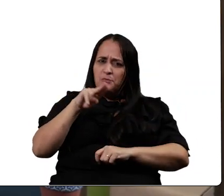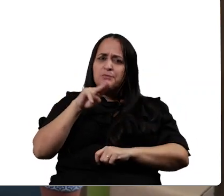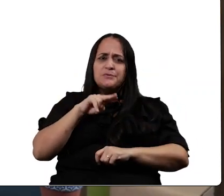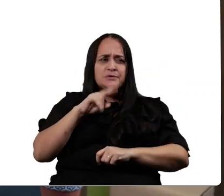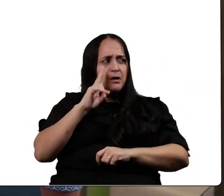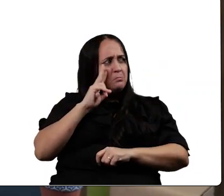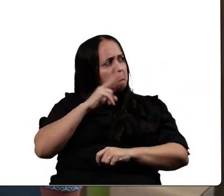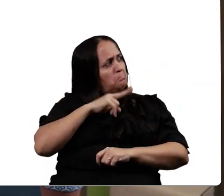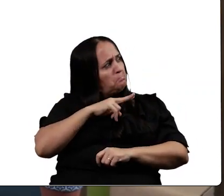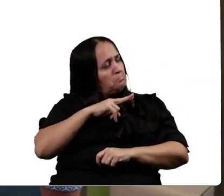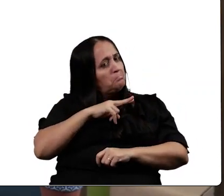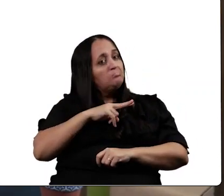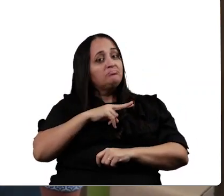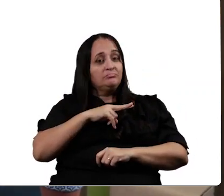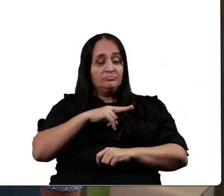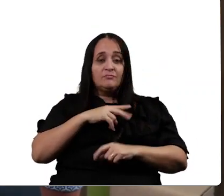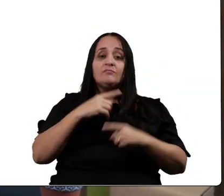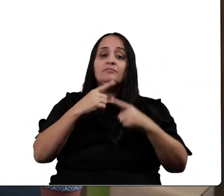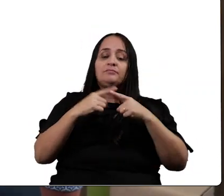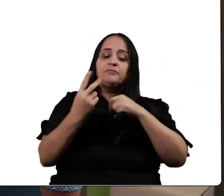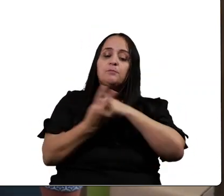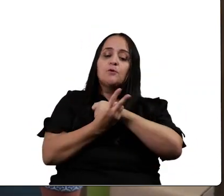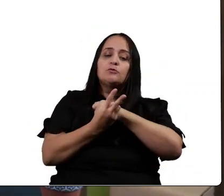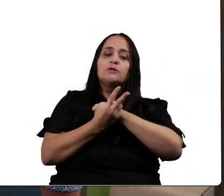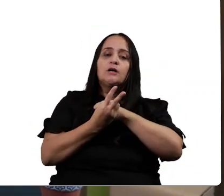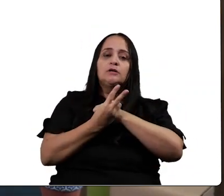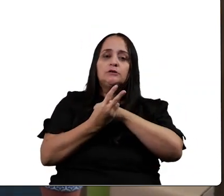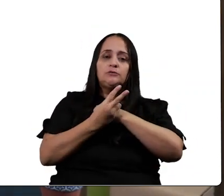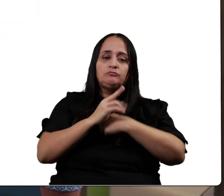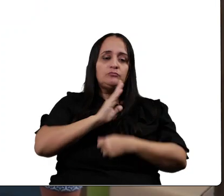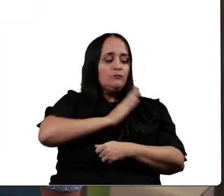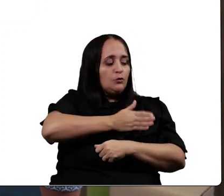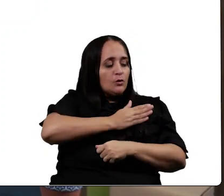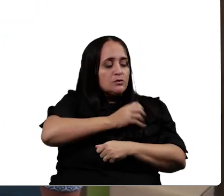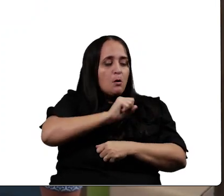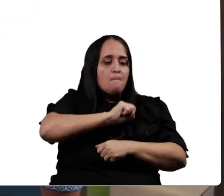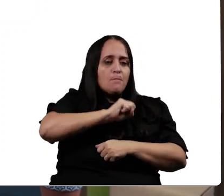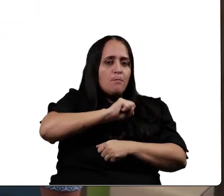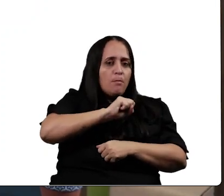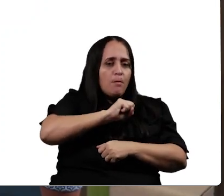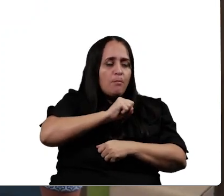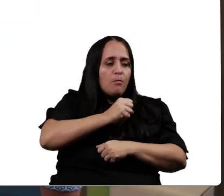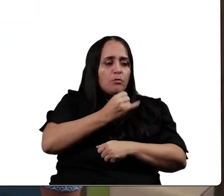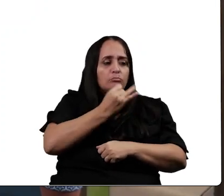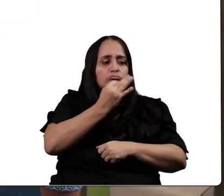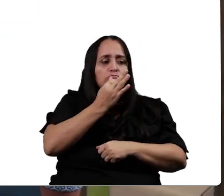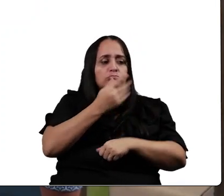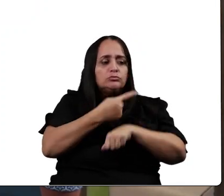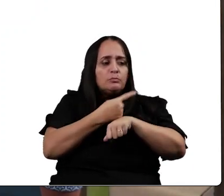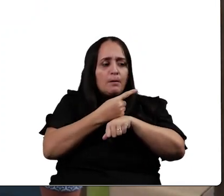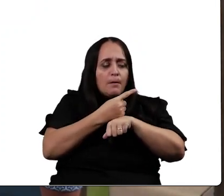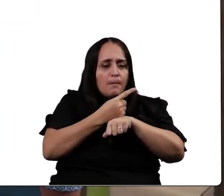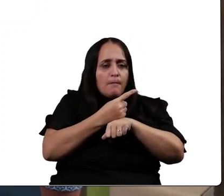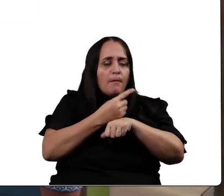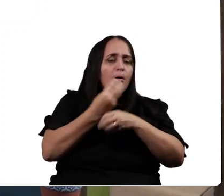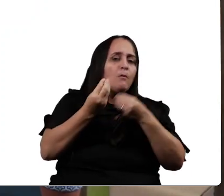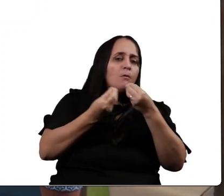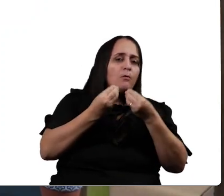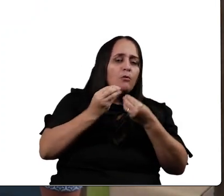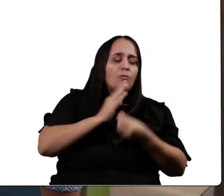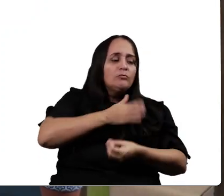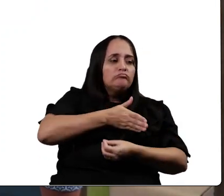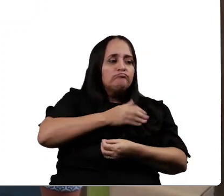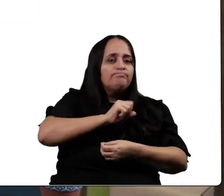jogadores usar esse que é um equipamento, né? Que, como diz lá o texto, vai medir toda a condição